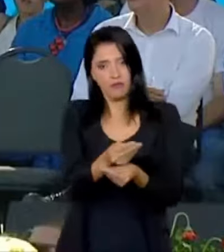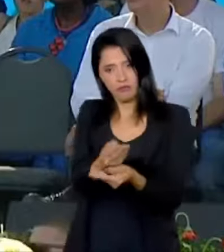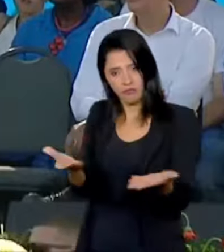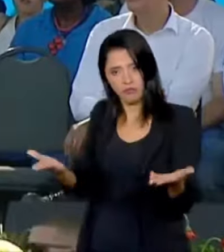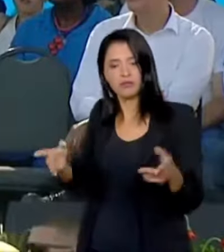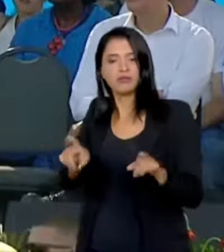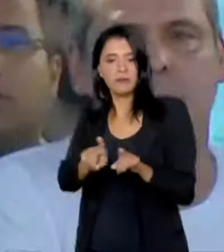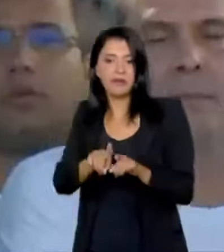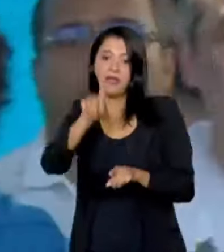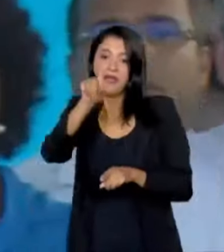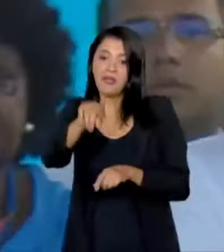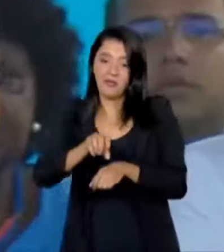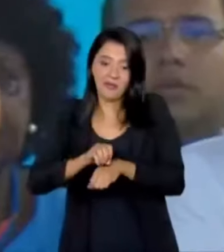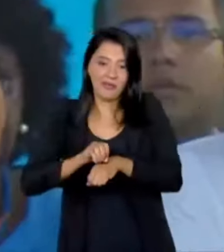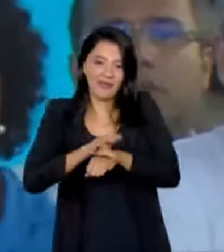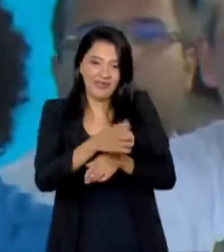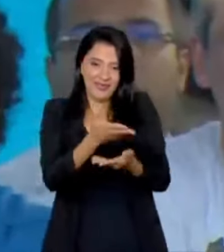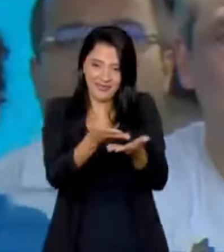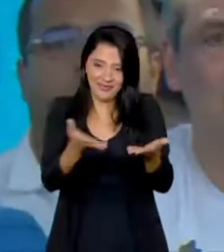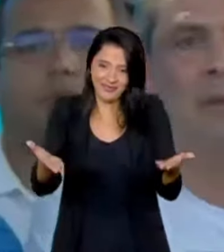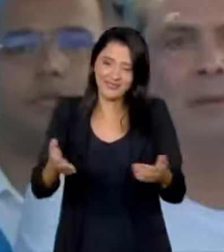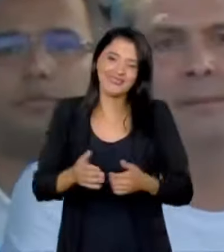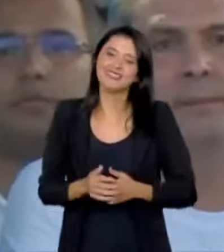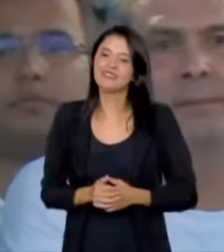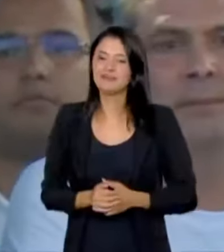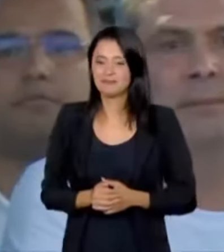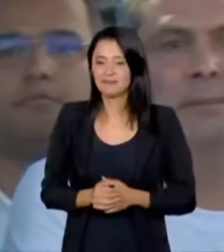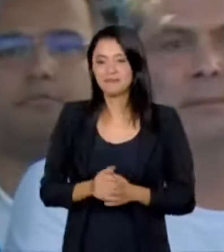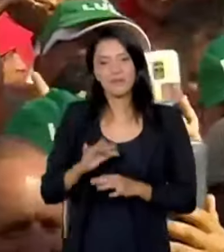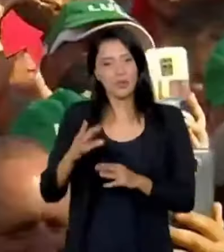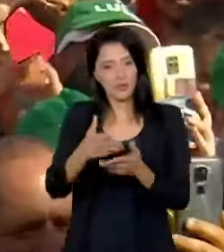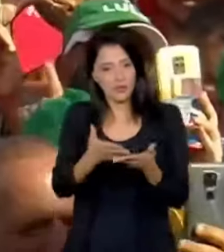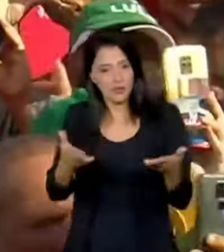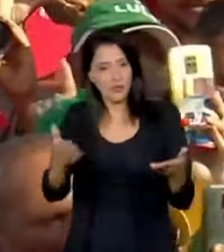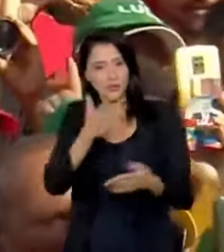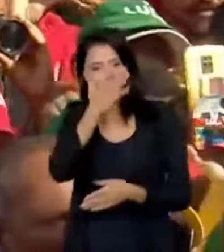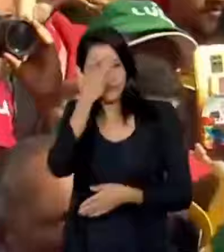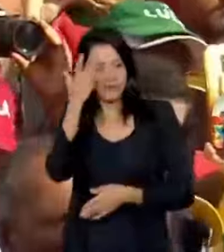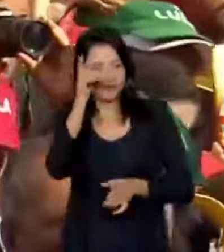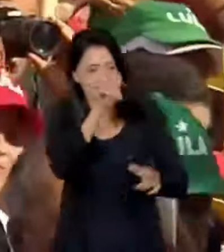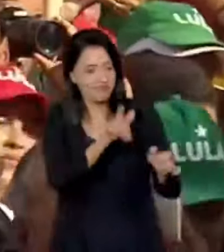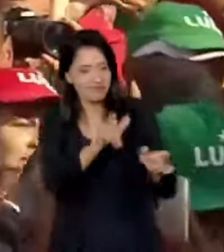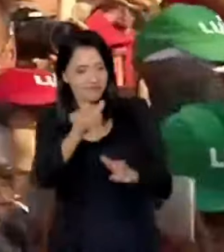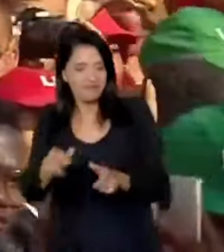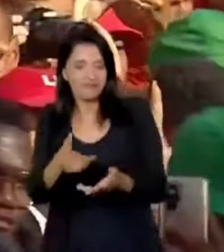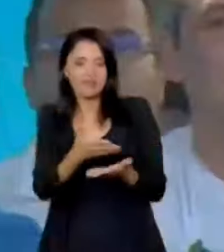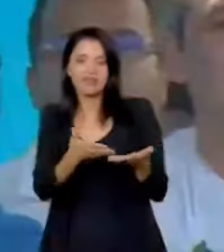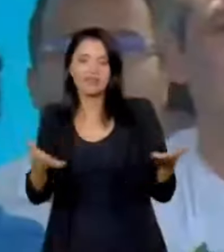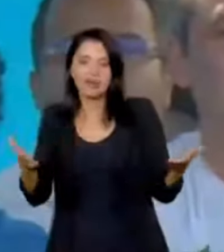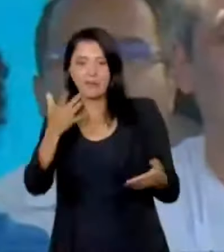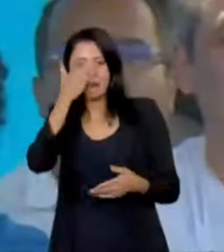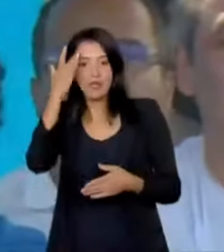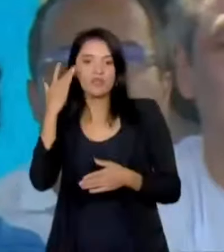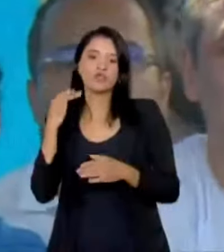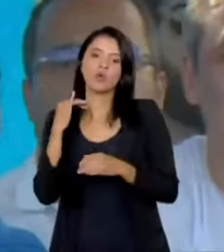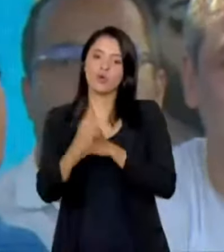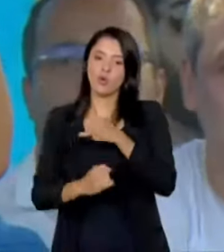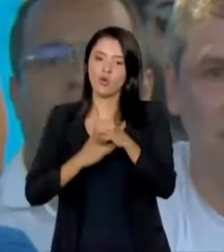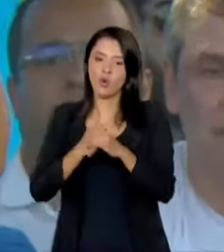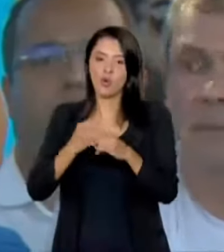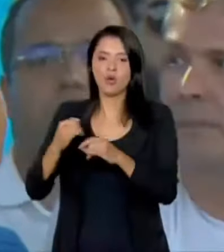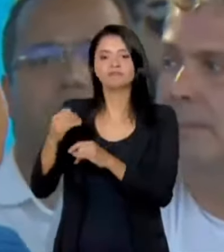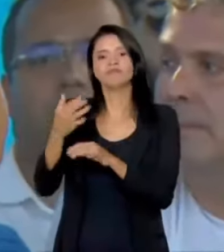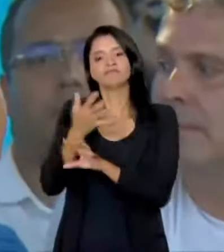distribuídos. Era esse recadinho que eu queria passar para vocês, para todo mundo que está aqui, para o pessoal que está nas redes